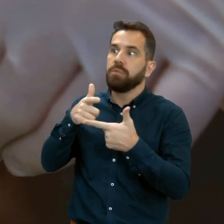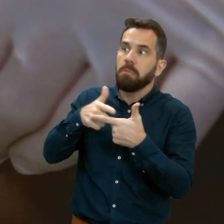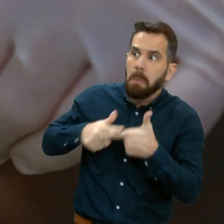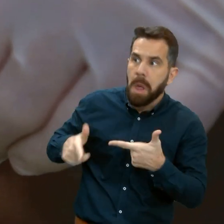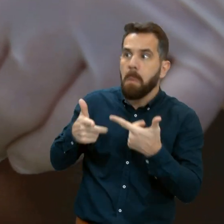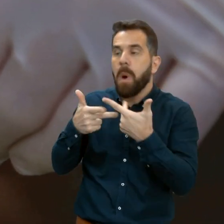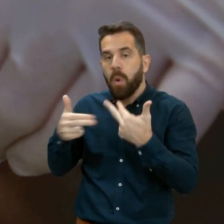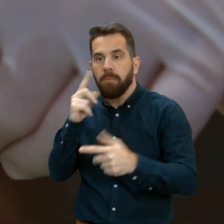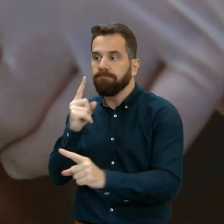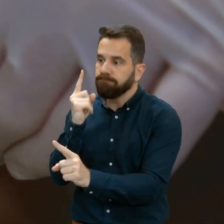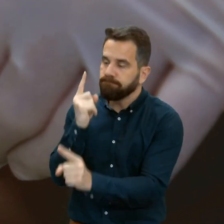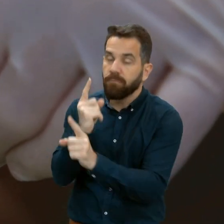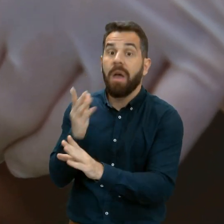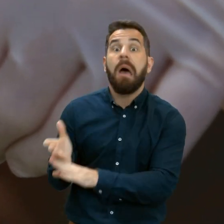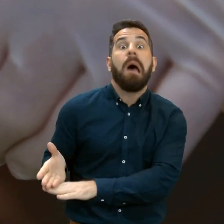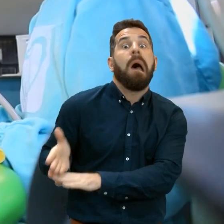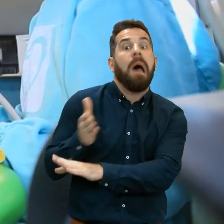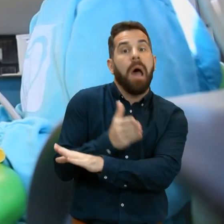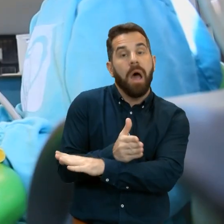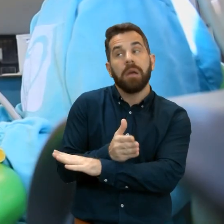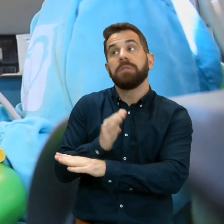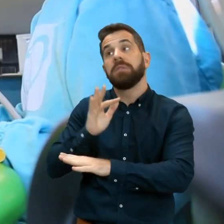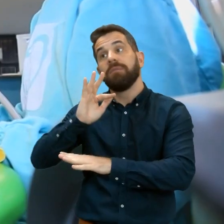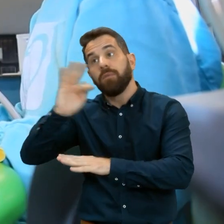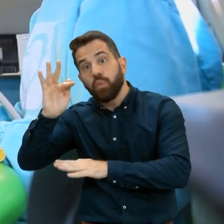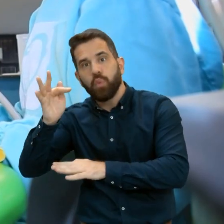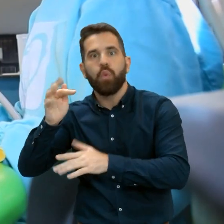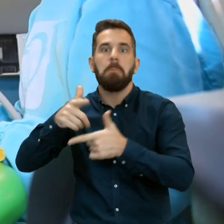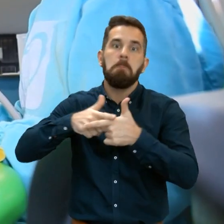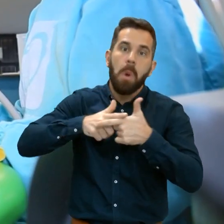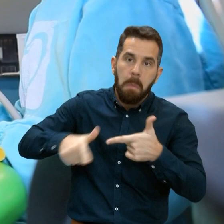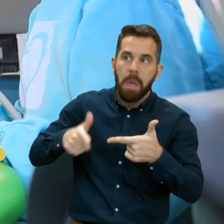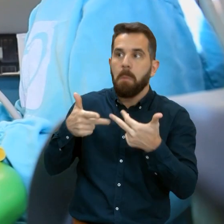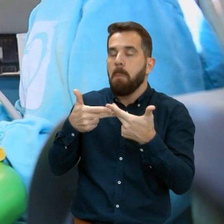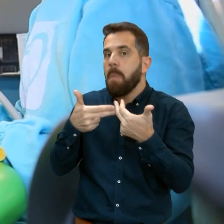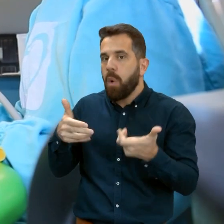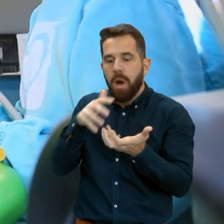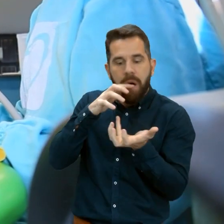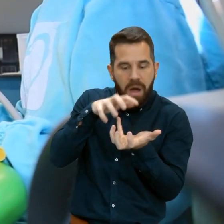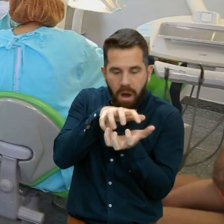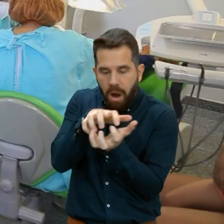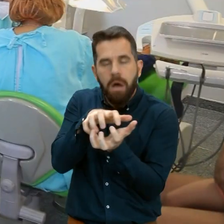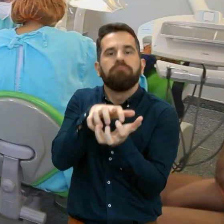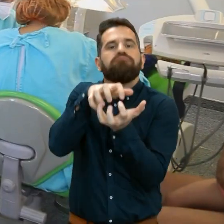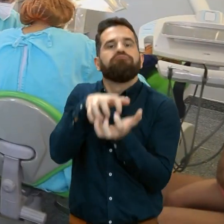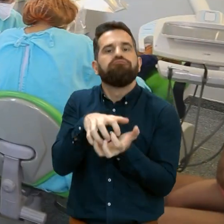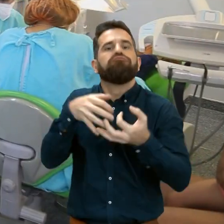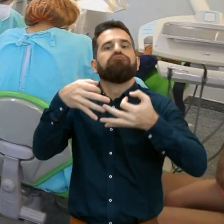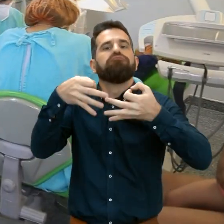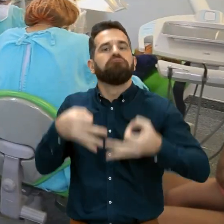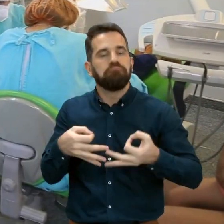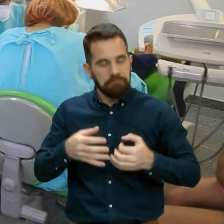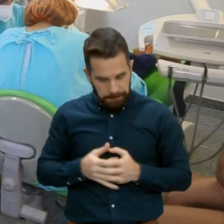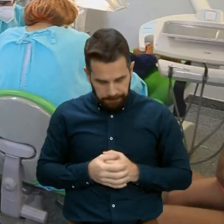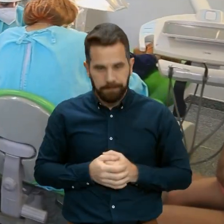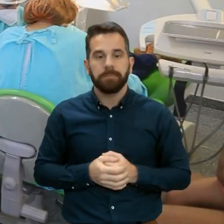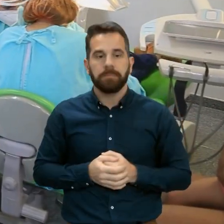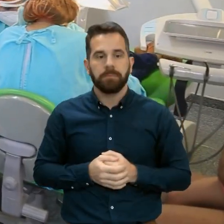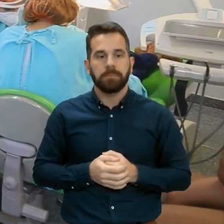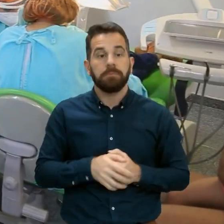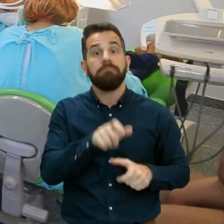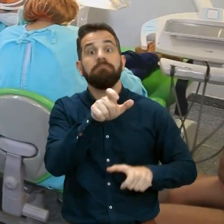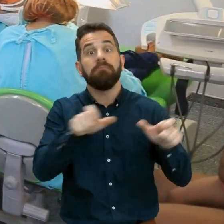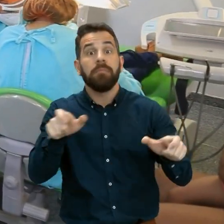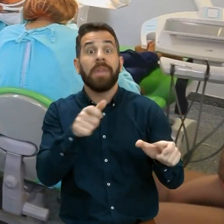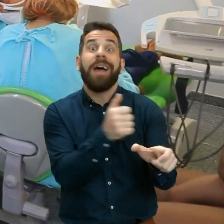não tenha determinados problemas dentários e que os ossos da face cresçam mais harmônicos. Graduandos do curso